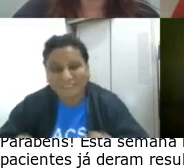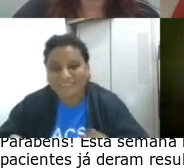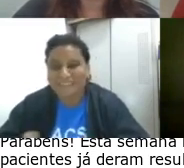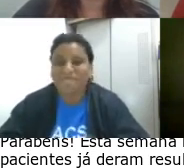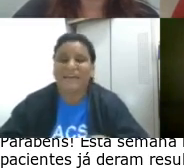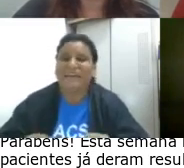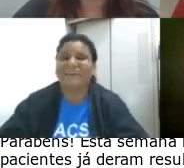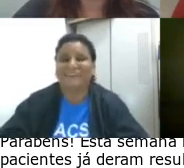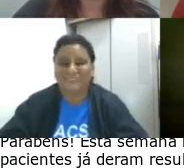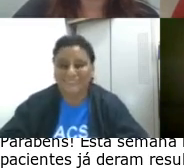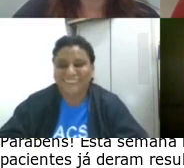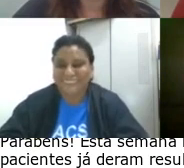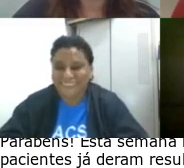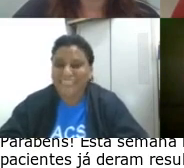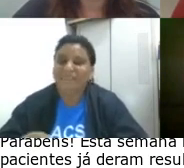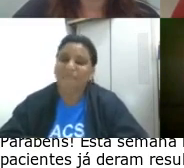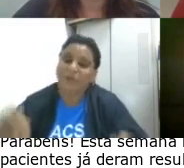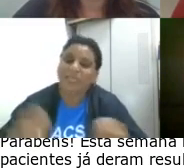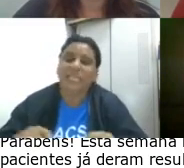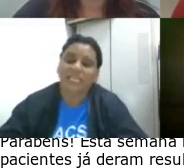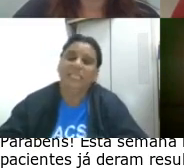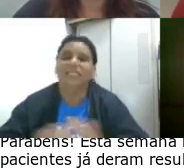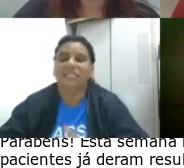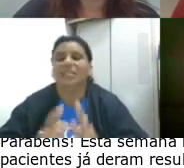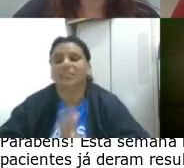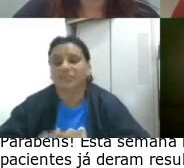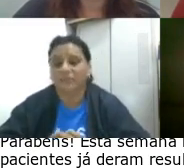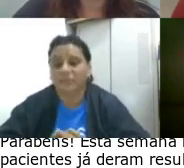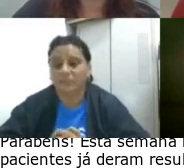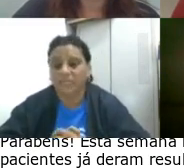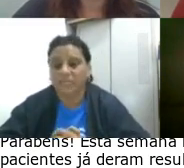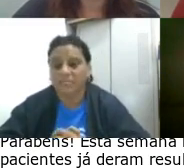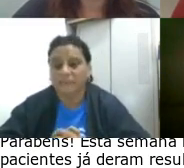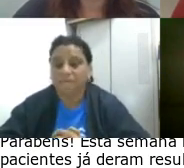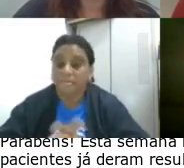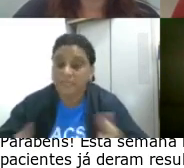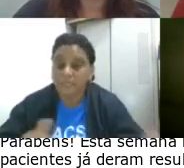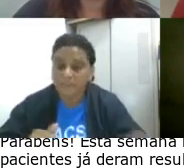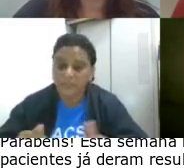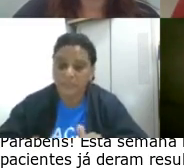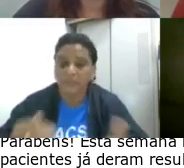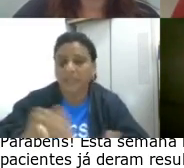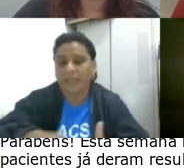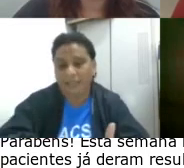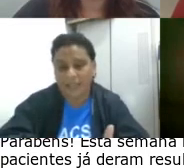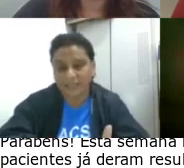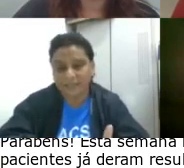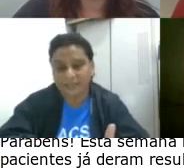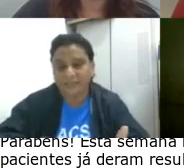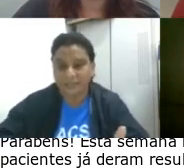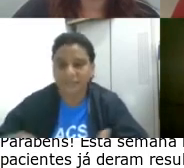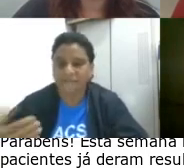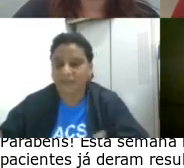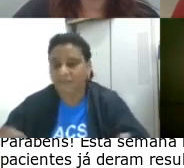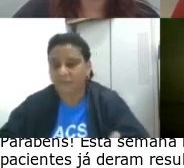tratamento tá pago né porque naquele dia já tinham tomado a medicação e sempre que eu ia na casa